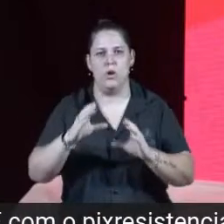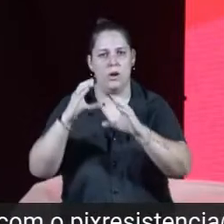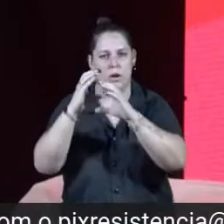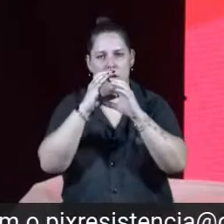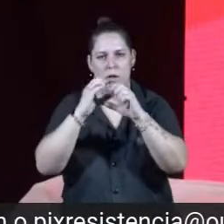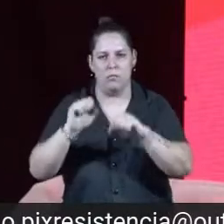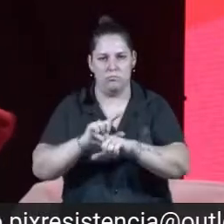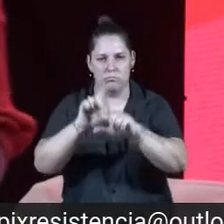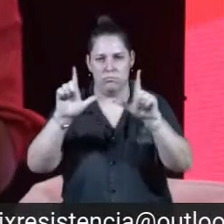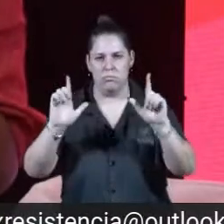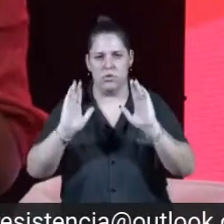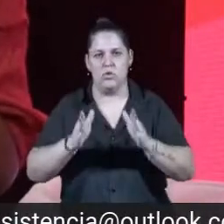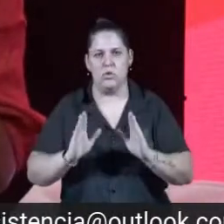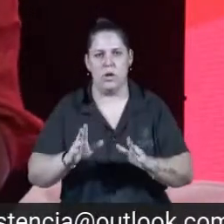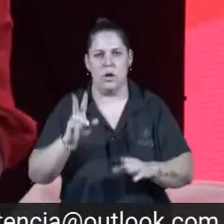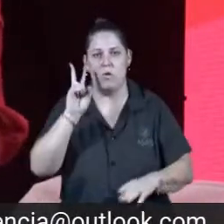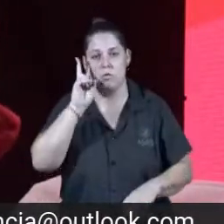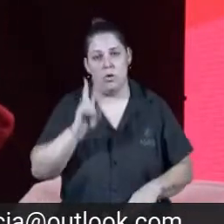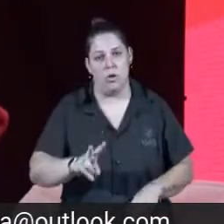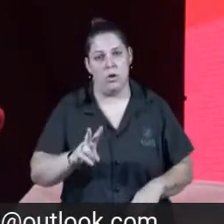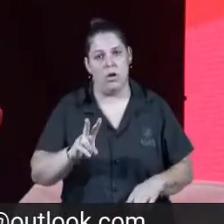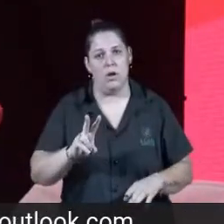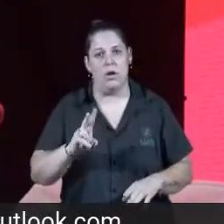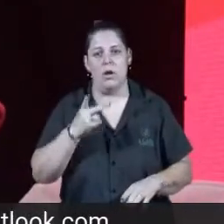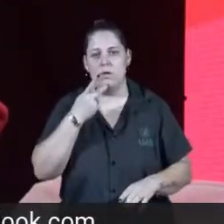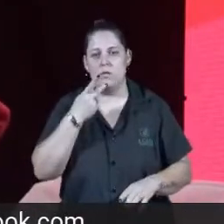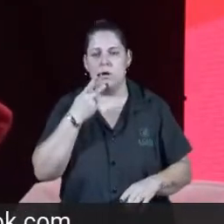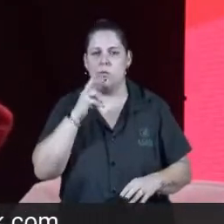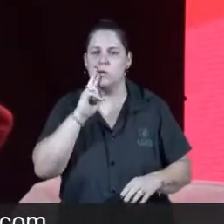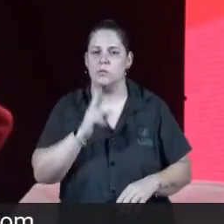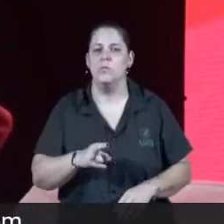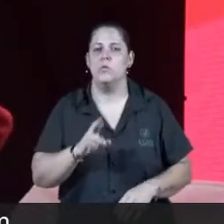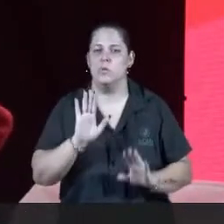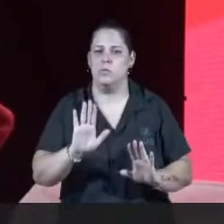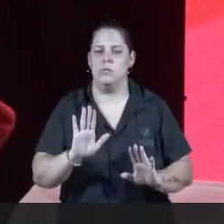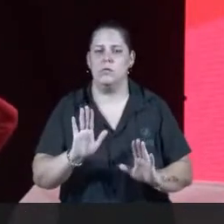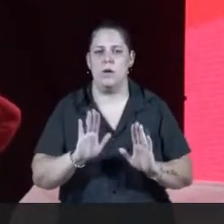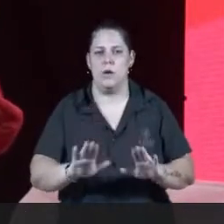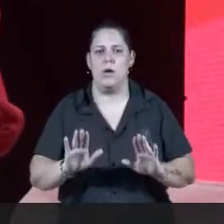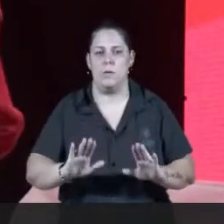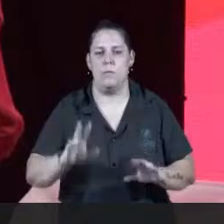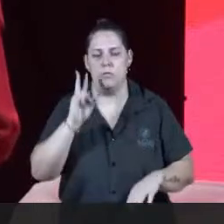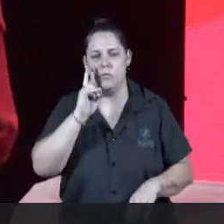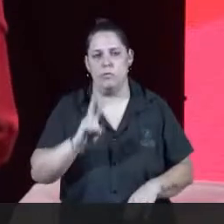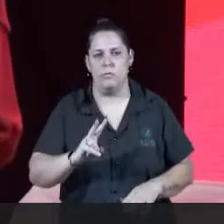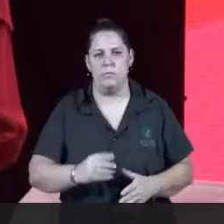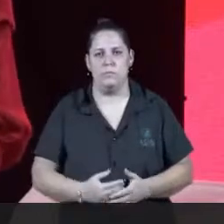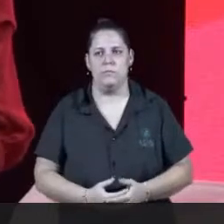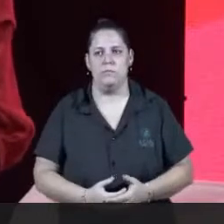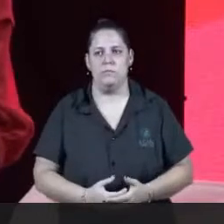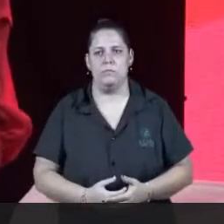vou verificar aqui agora, já estou no retorno. Acredito que sim, vou verificar.